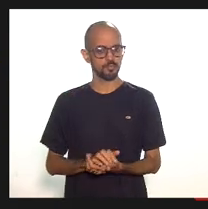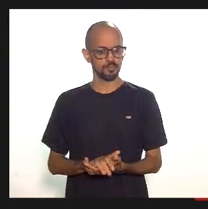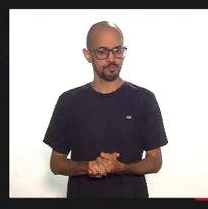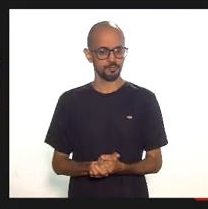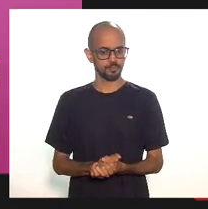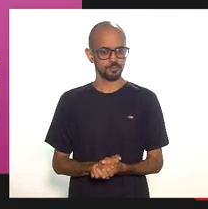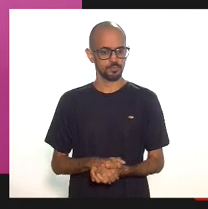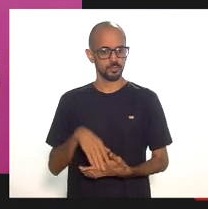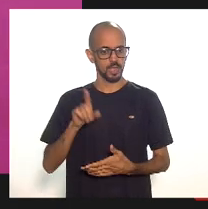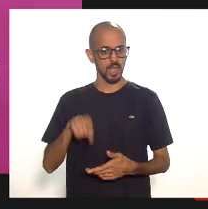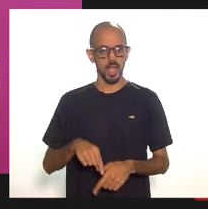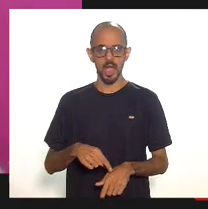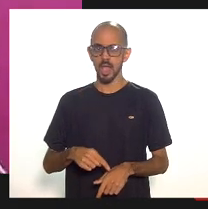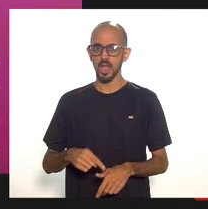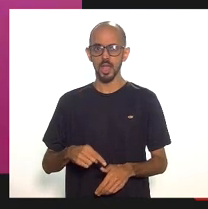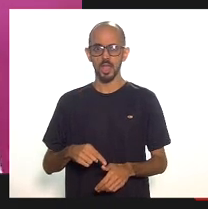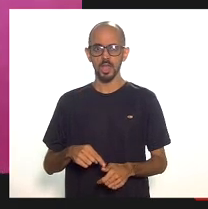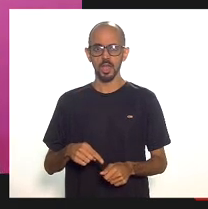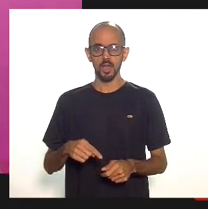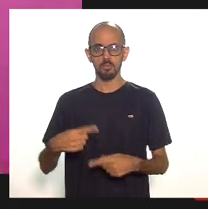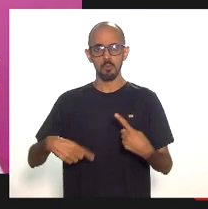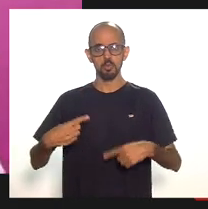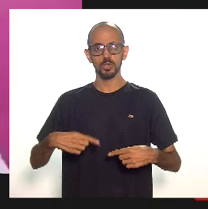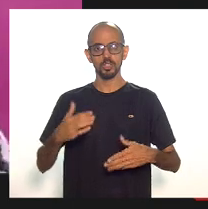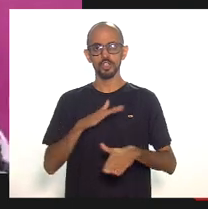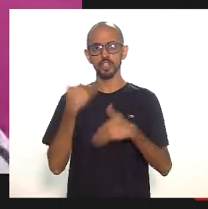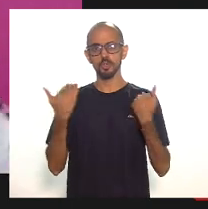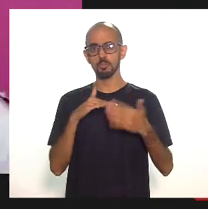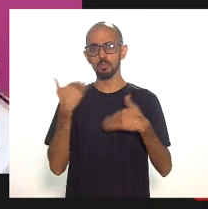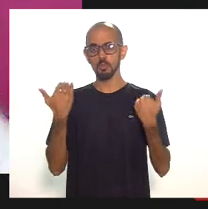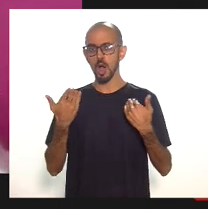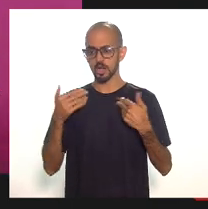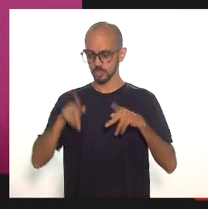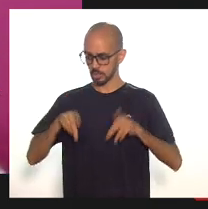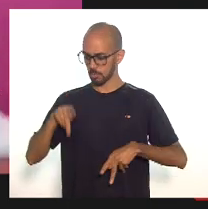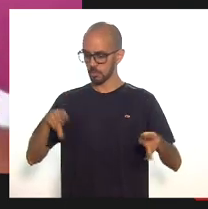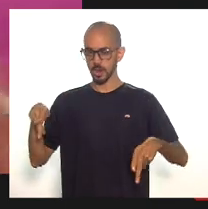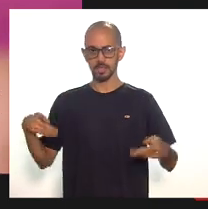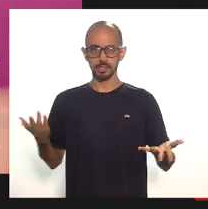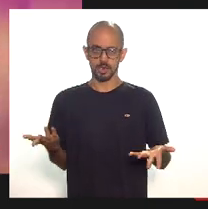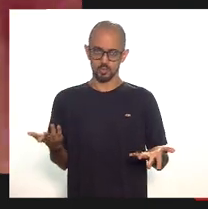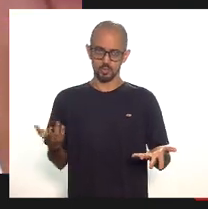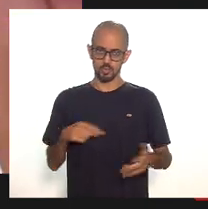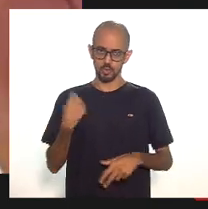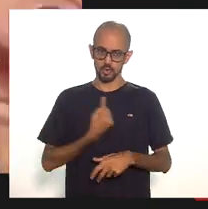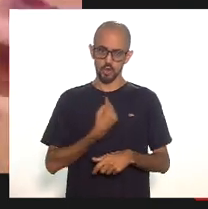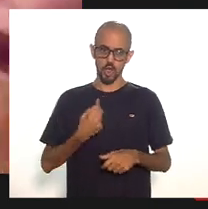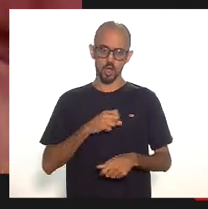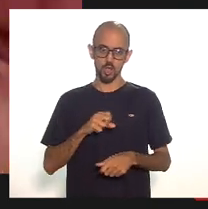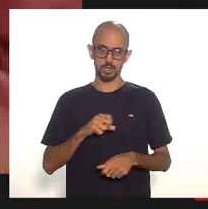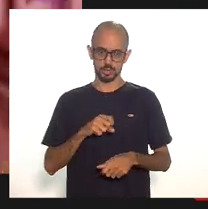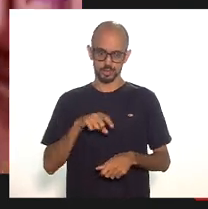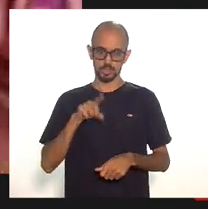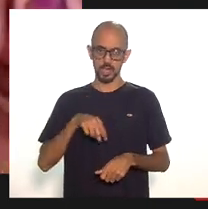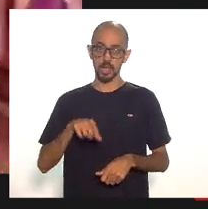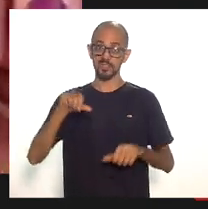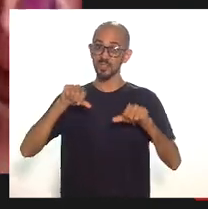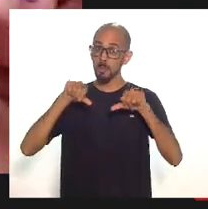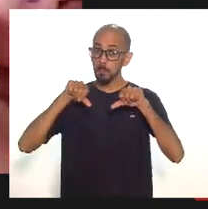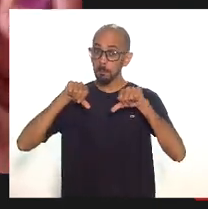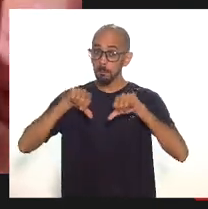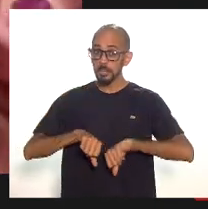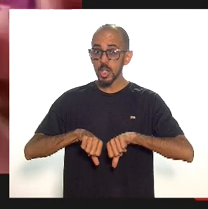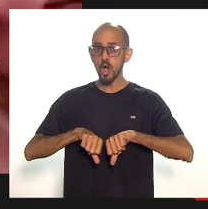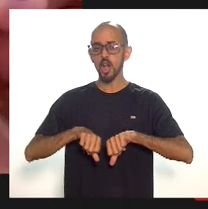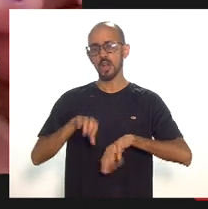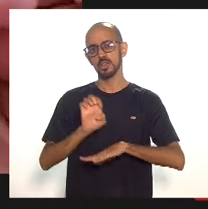um genocídio e que está matando a nossa população, né? Somos o pior estado, né,